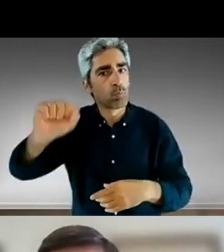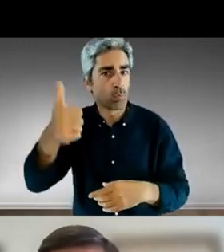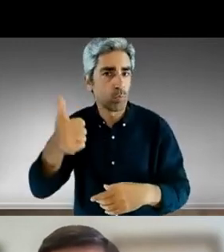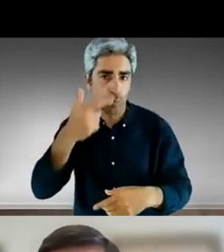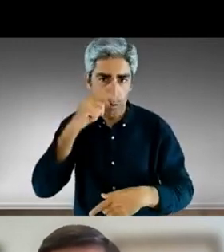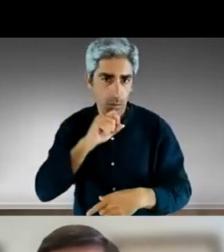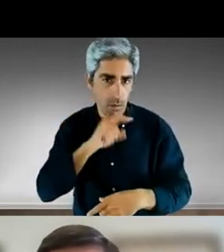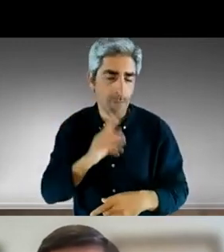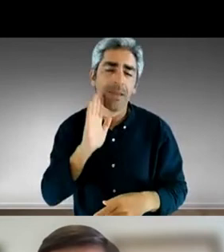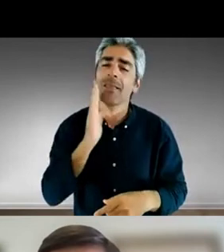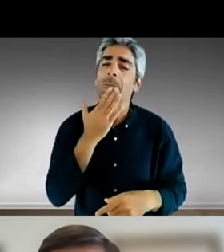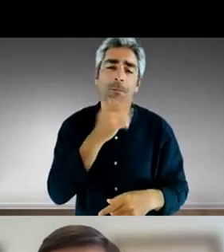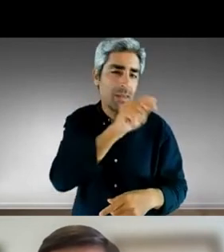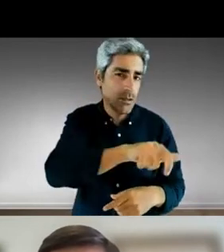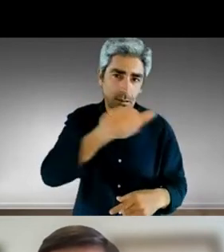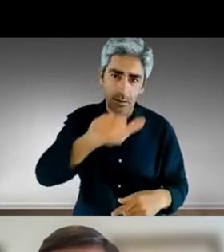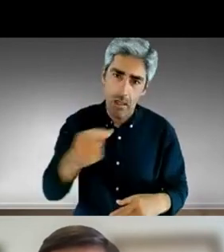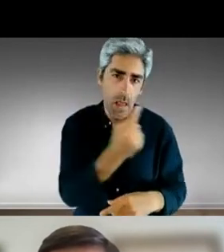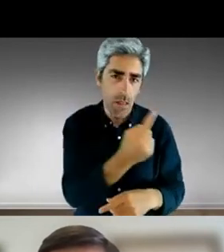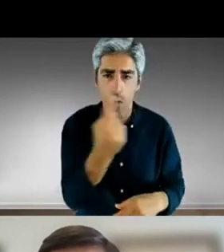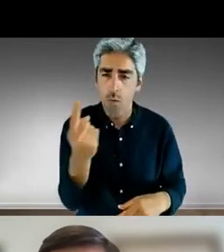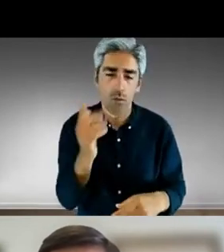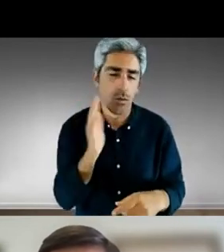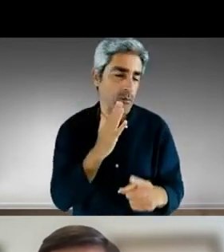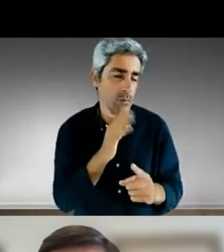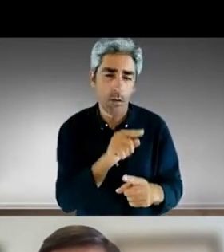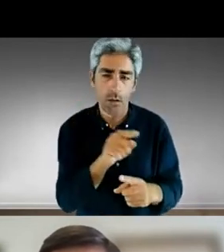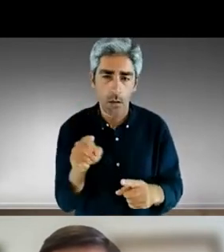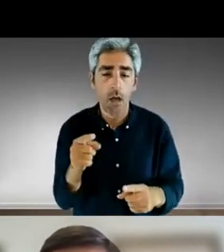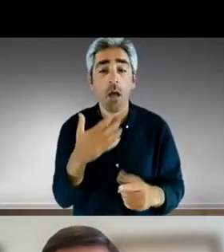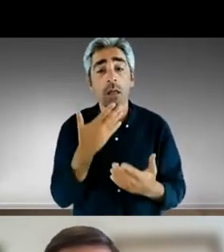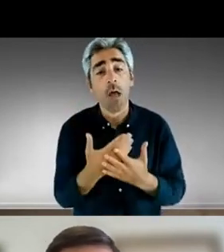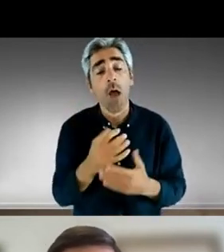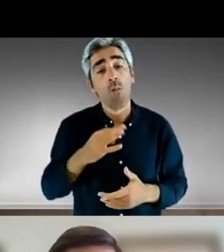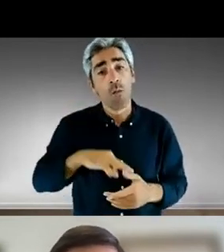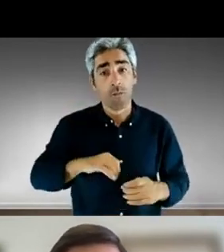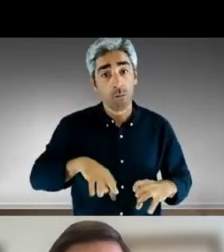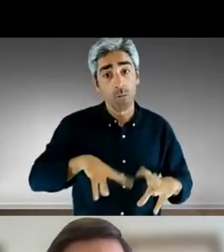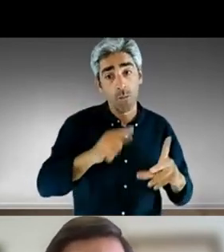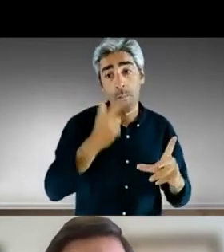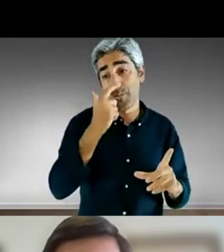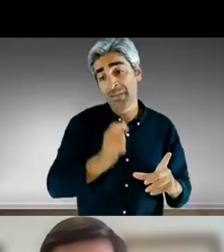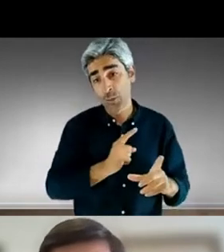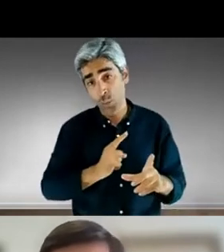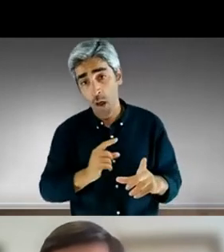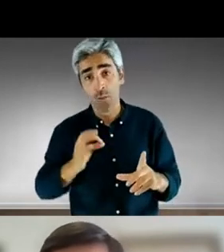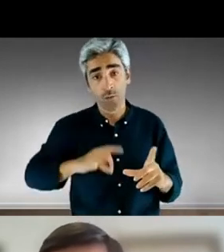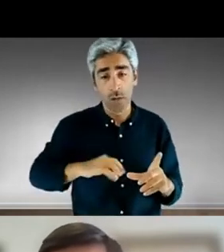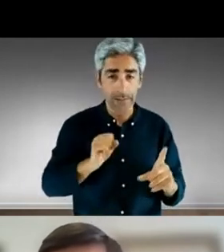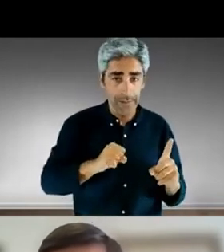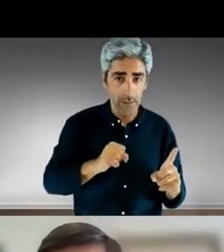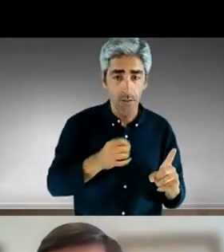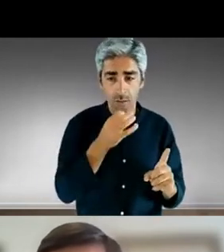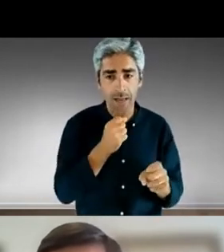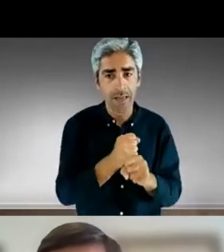Agora, cada caso é um caso. Para o crescimento profissional, e até para o pessoal, mas para o profissional com certeza, quando estamos a falar